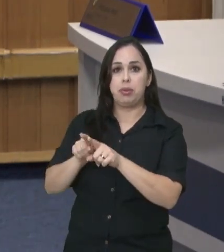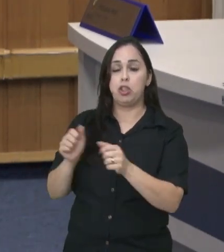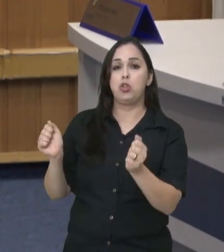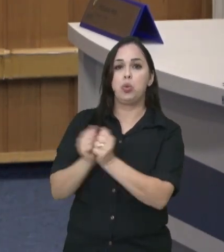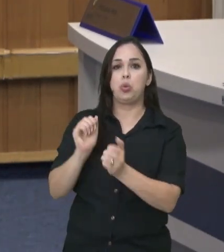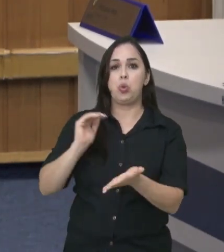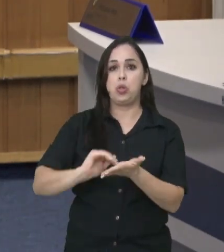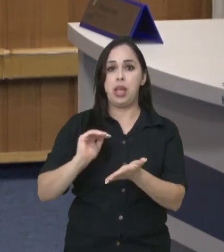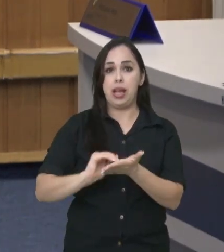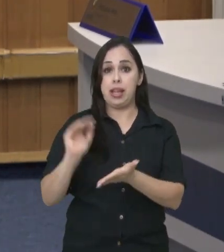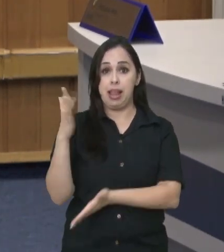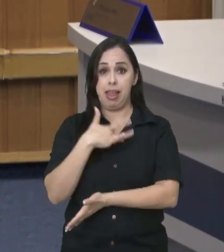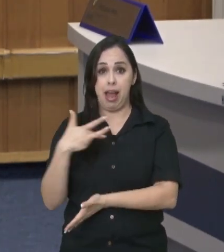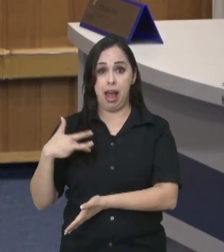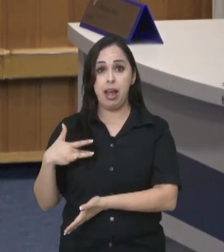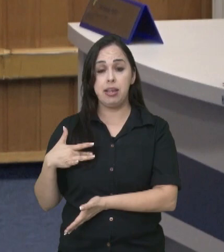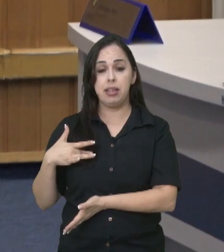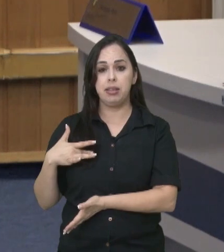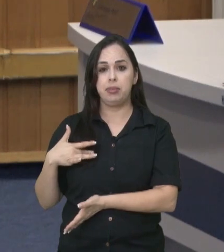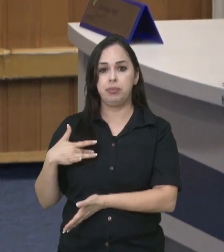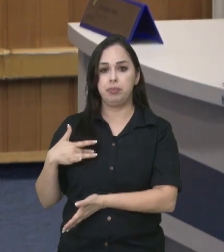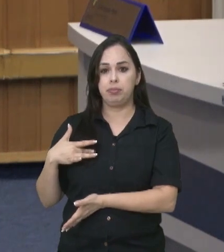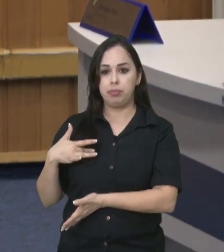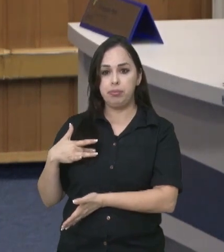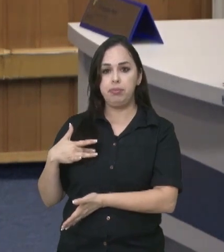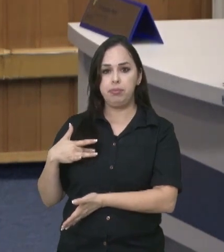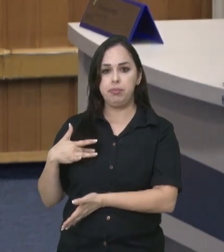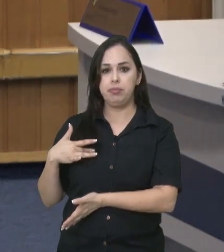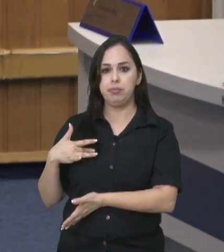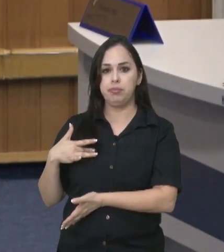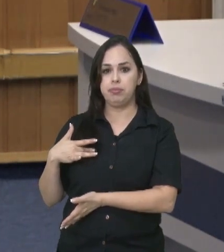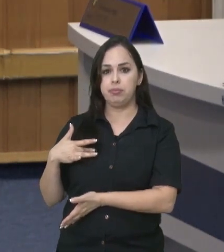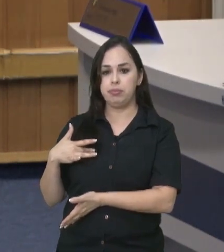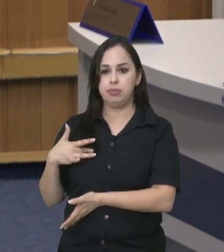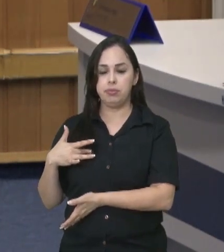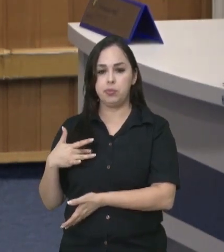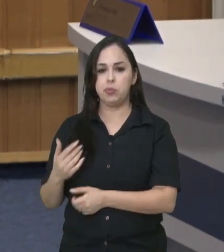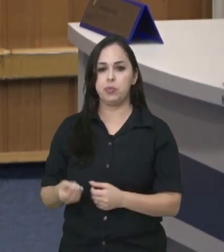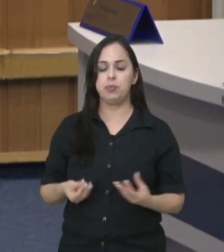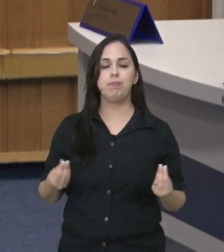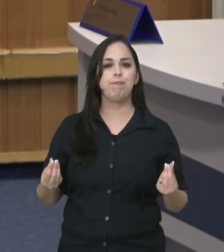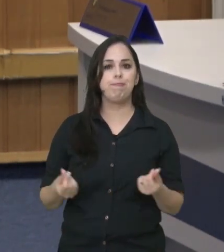que faz, às vezes, aqui na casa como o